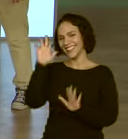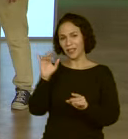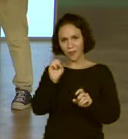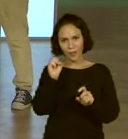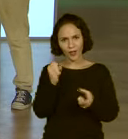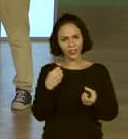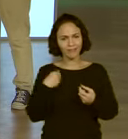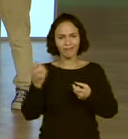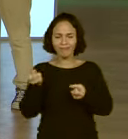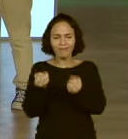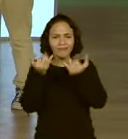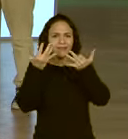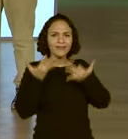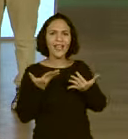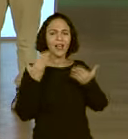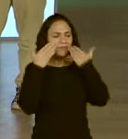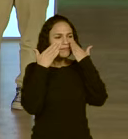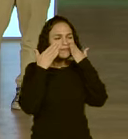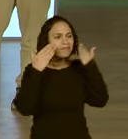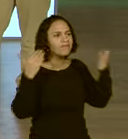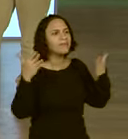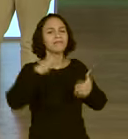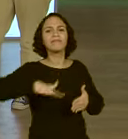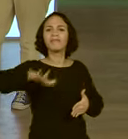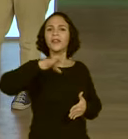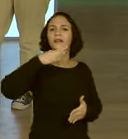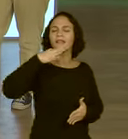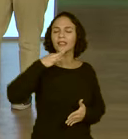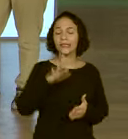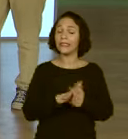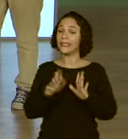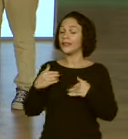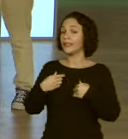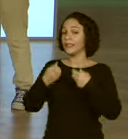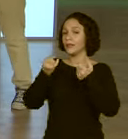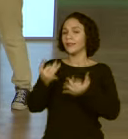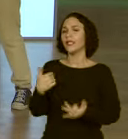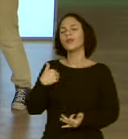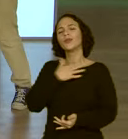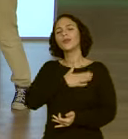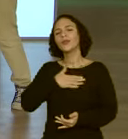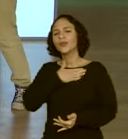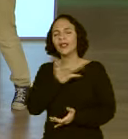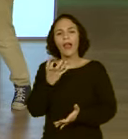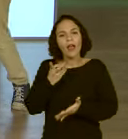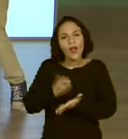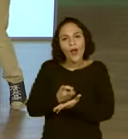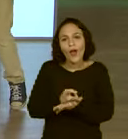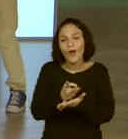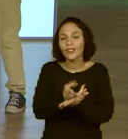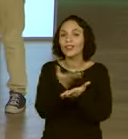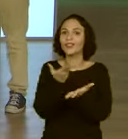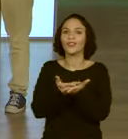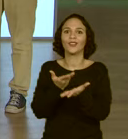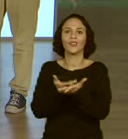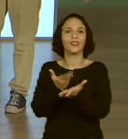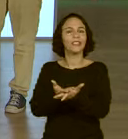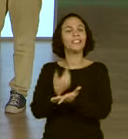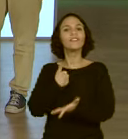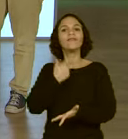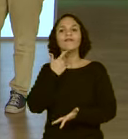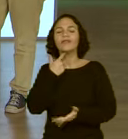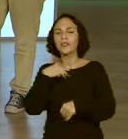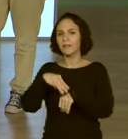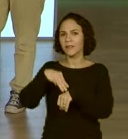pode compartilhar aqui em rede nacional qual é o seu sonho? Então eu vou falar um dos meus sonhos. Eu gostaria de continuar estudando. Eu tenho vontade de